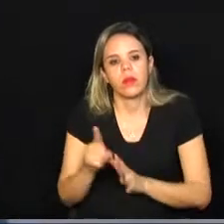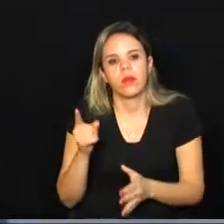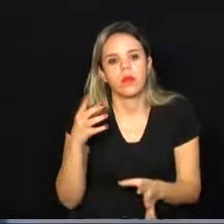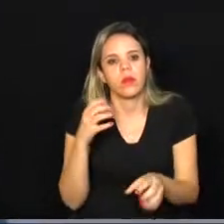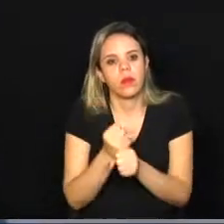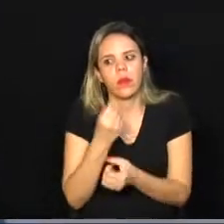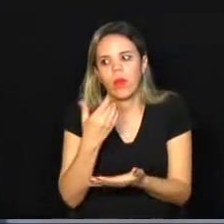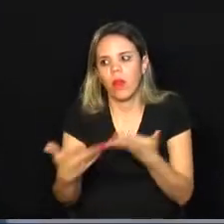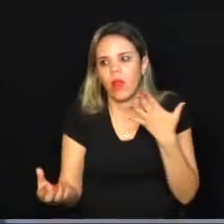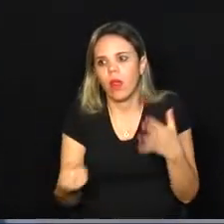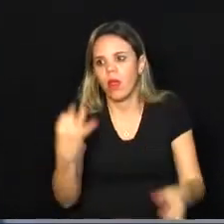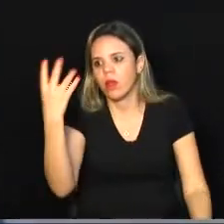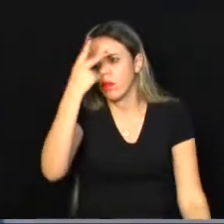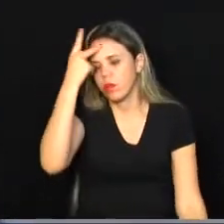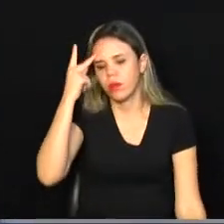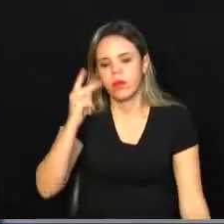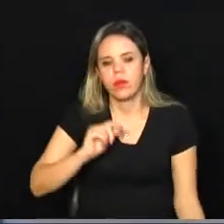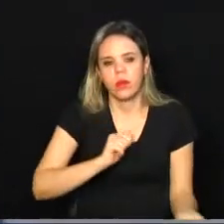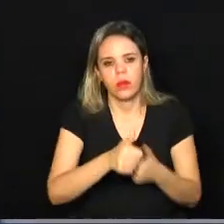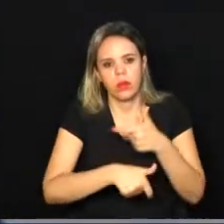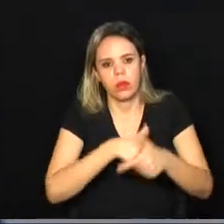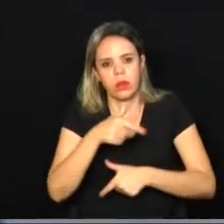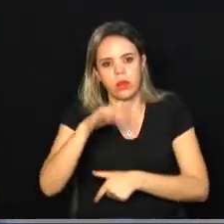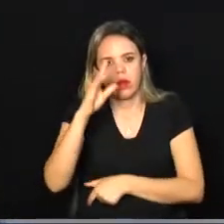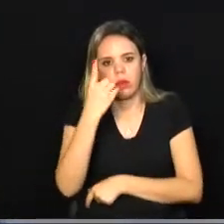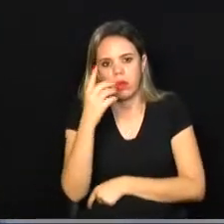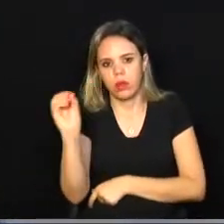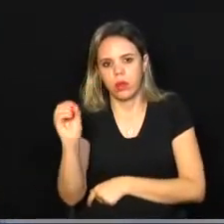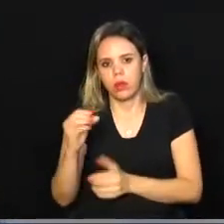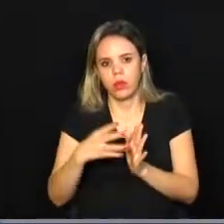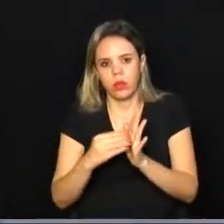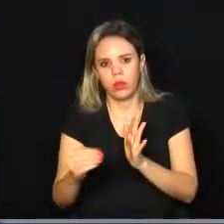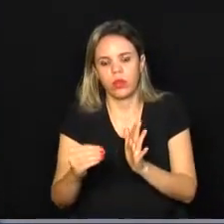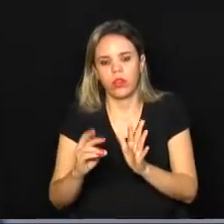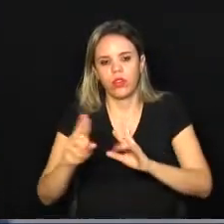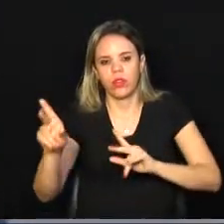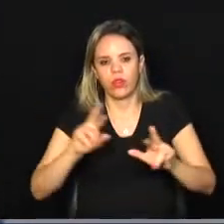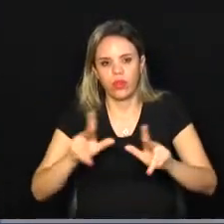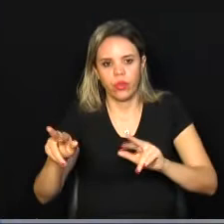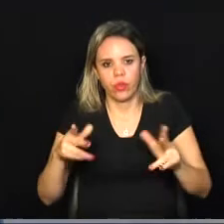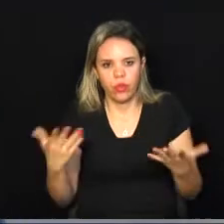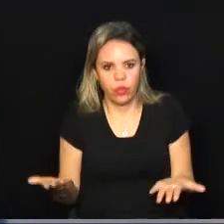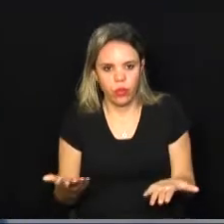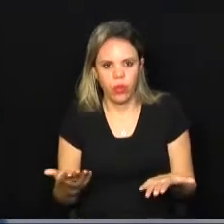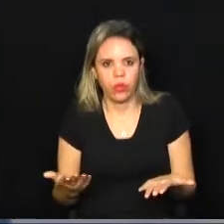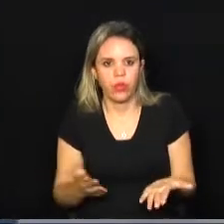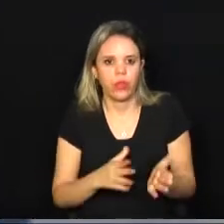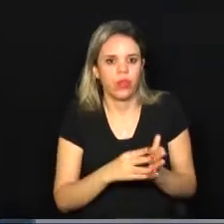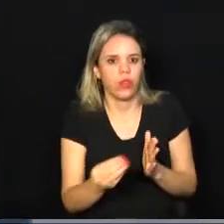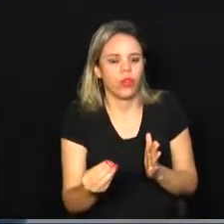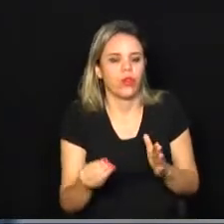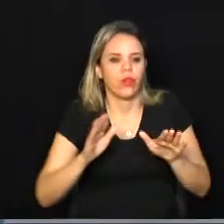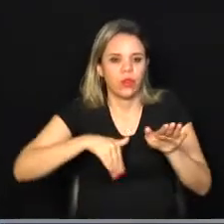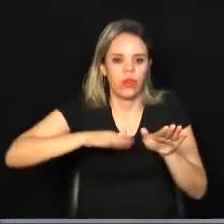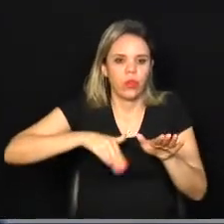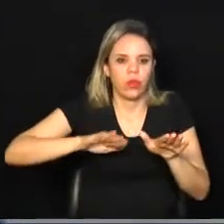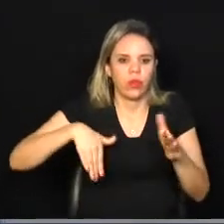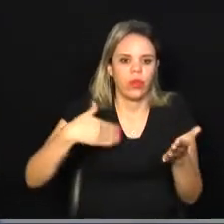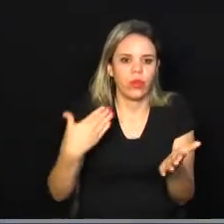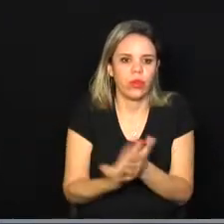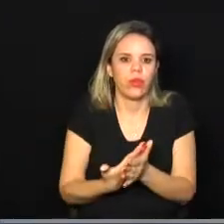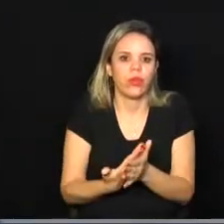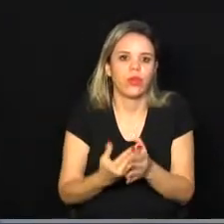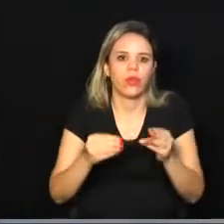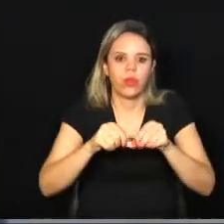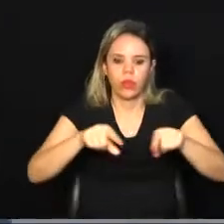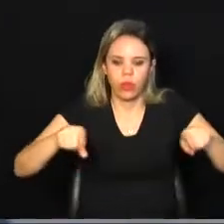contas de quantos atletas eu já trabalhei. São mais de 10 modalidades diferentes, desde modalidades aquáticas até modalidades